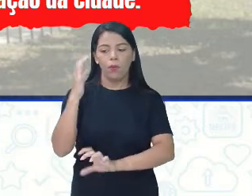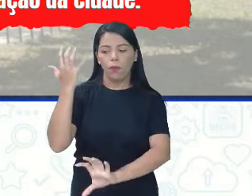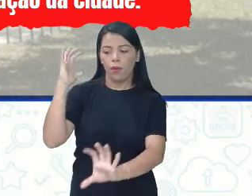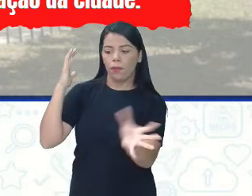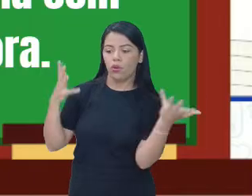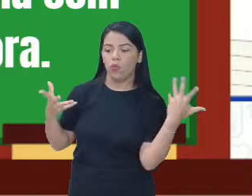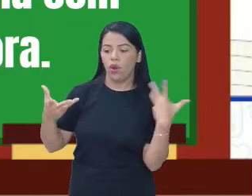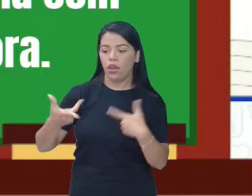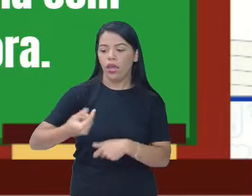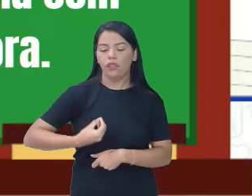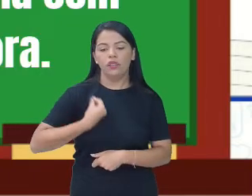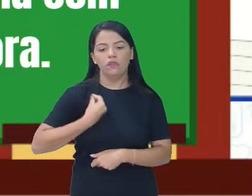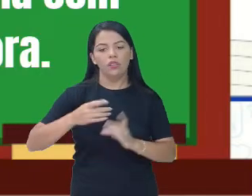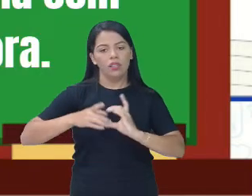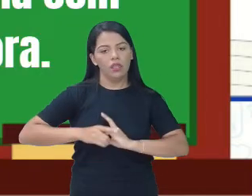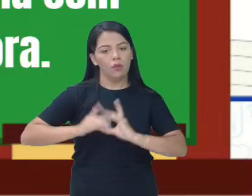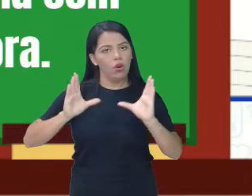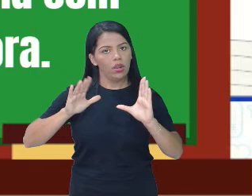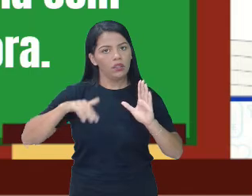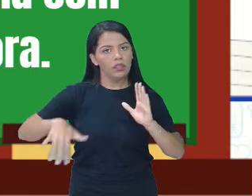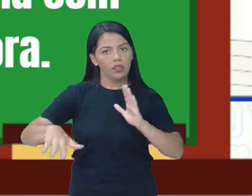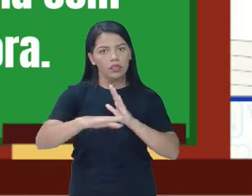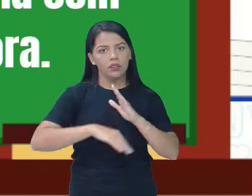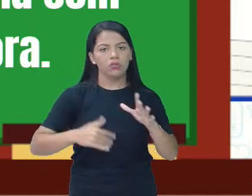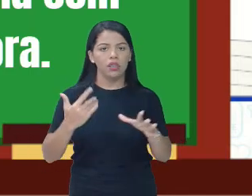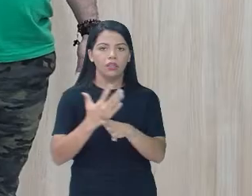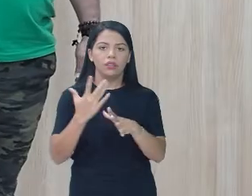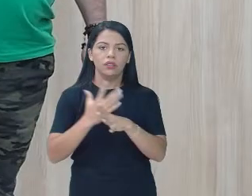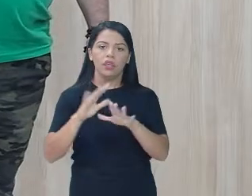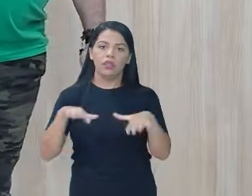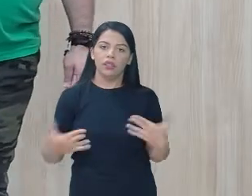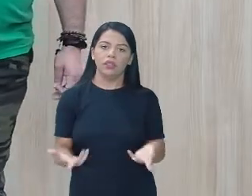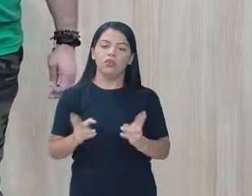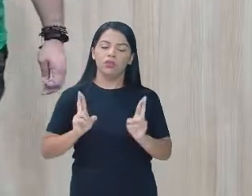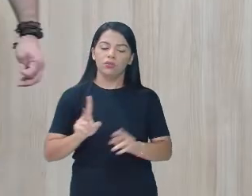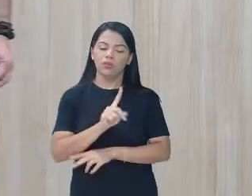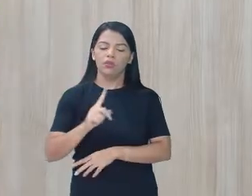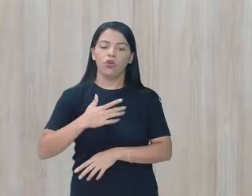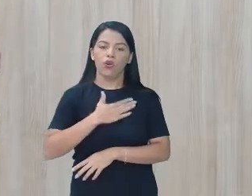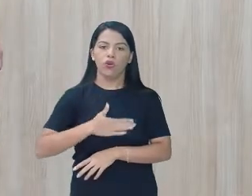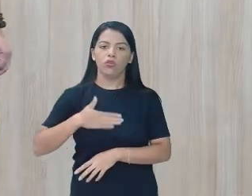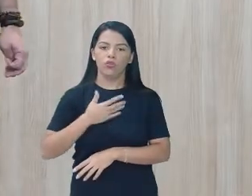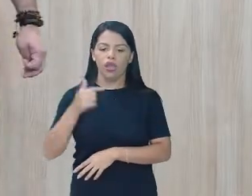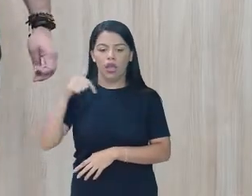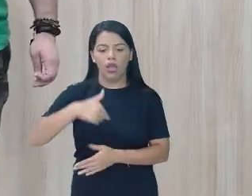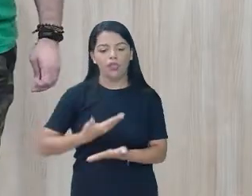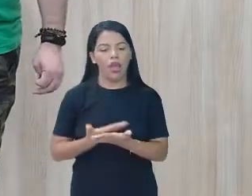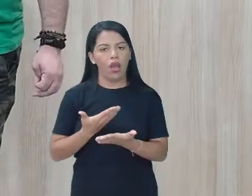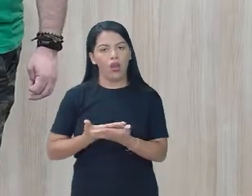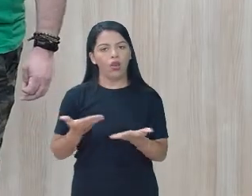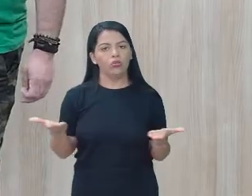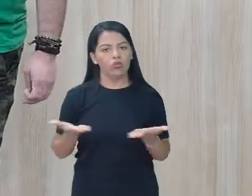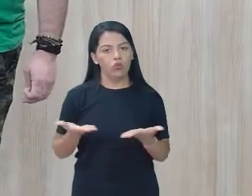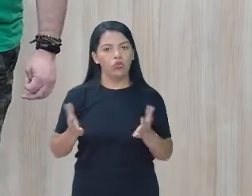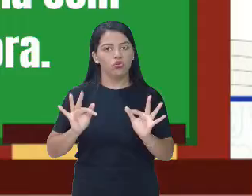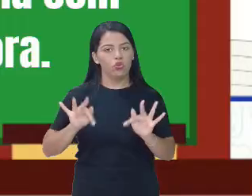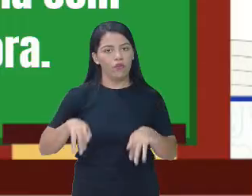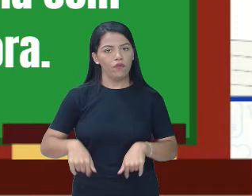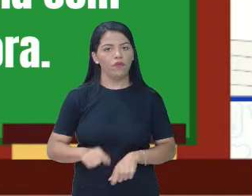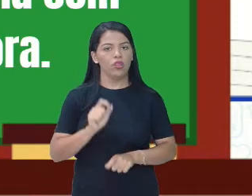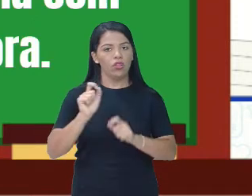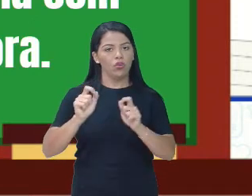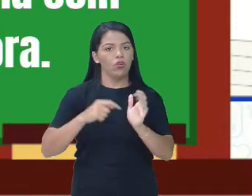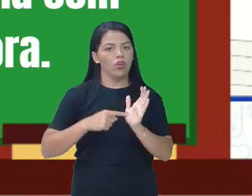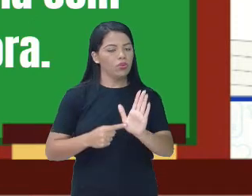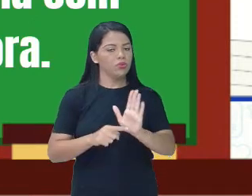qualidade de vida e a democratização da cidade. E é isso, gente. Espero que tenham gostado, né, da aula de hoje. Por fim, fica como